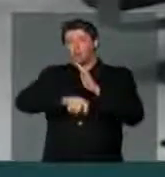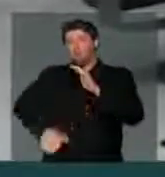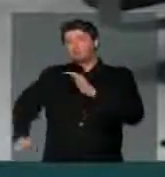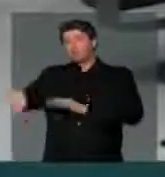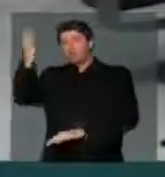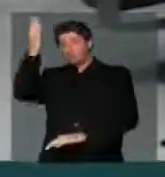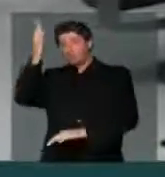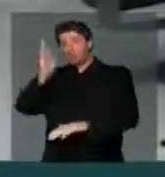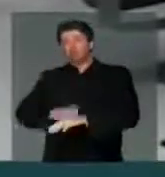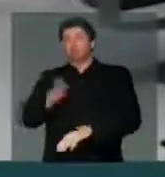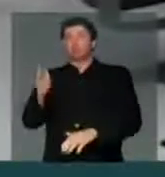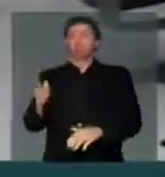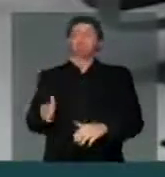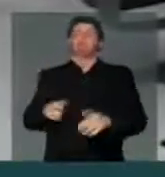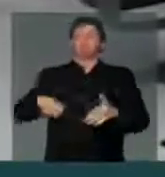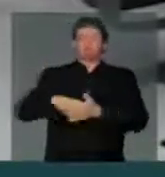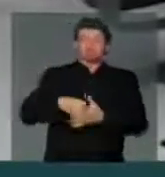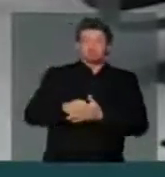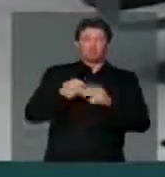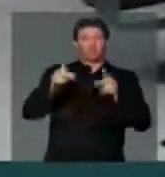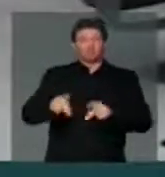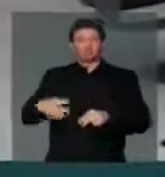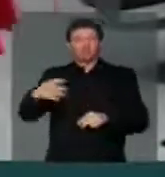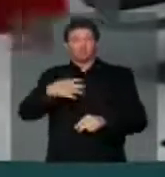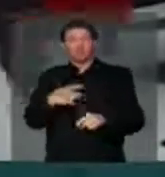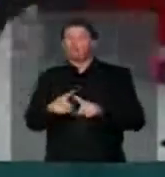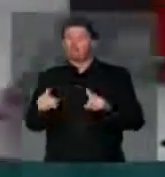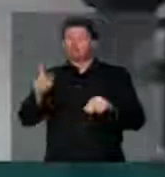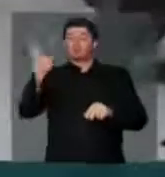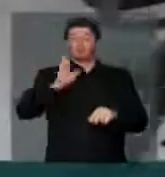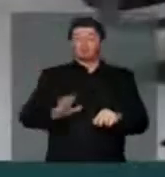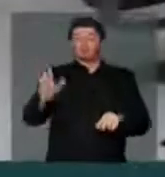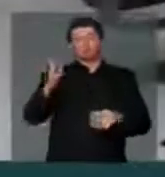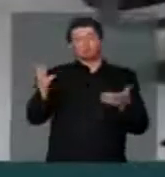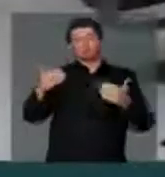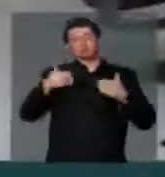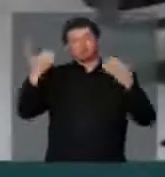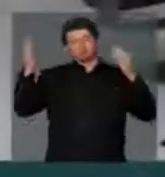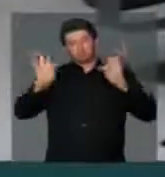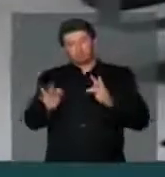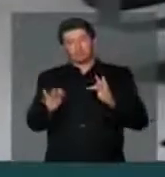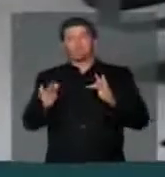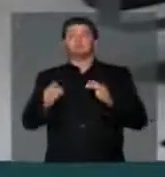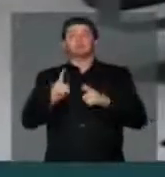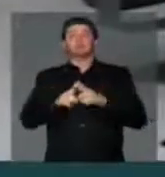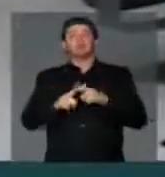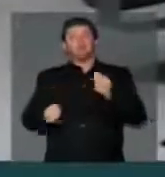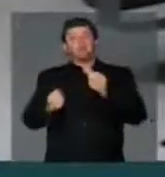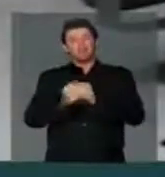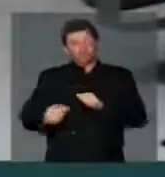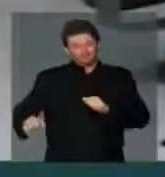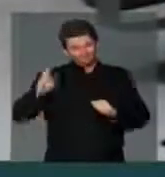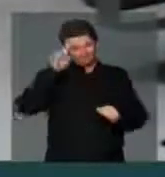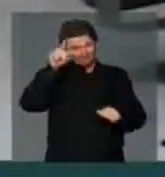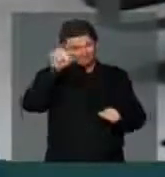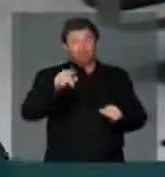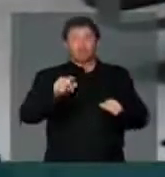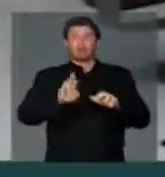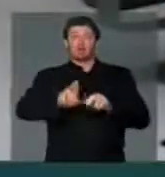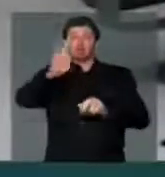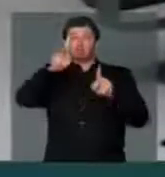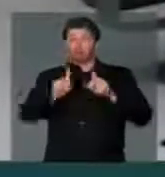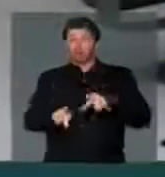cada vez mais os cidadãos baianos e brasileiros, mas aqui felizes estamos por Vossa Excelência representar o seu